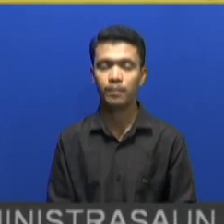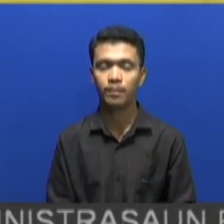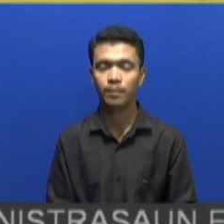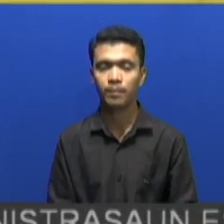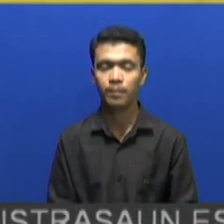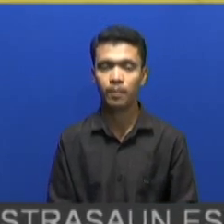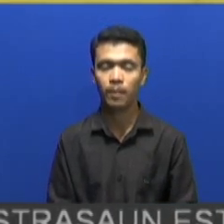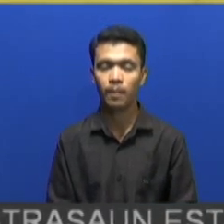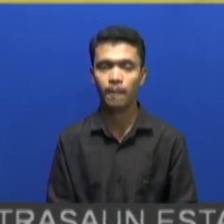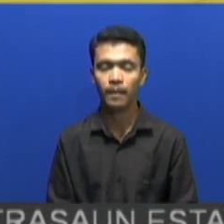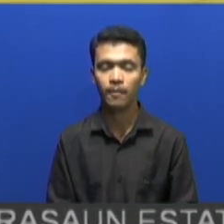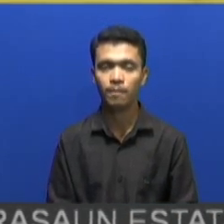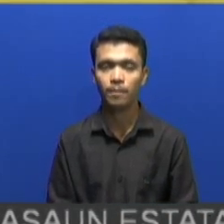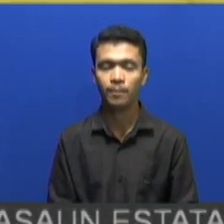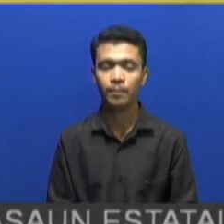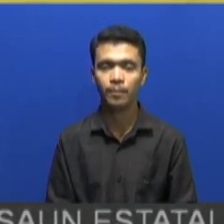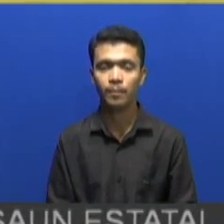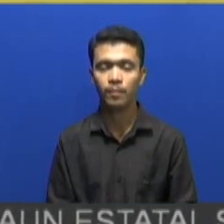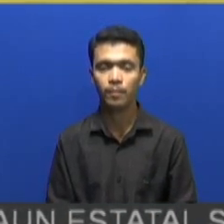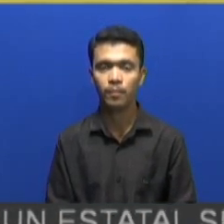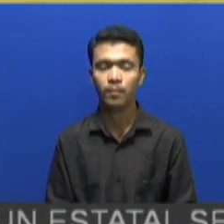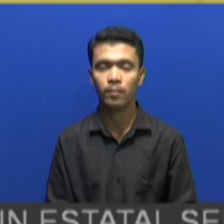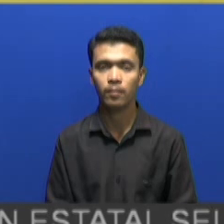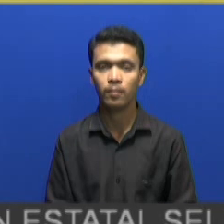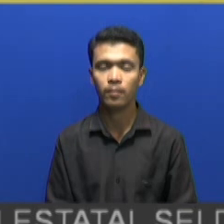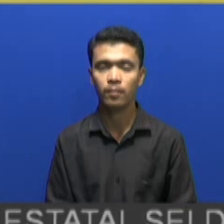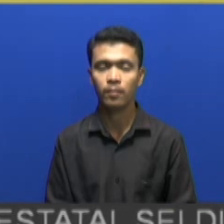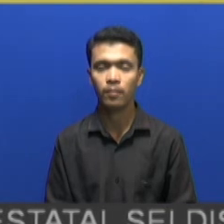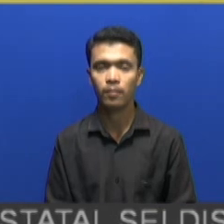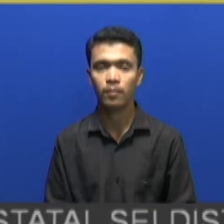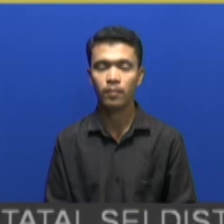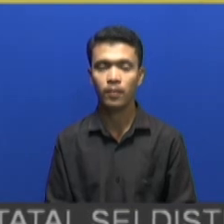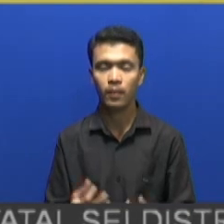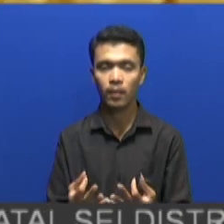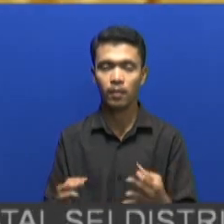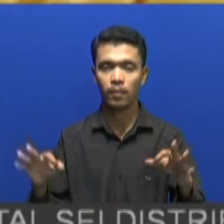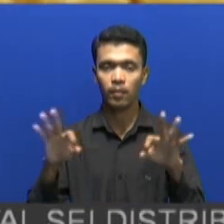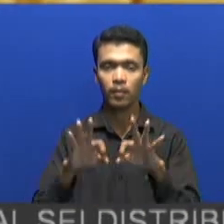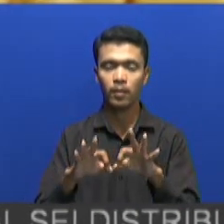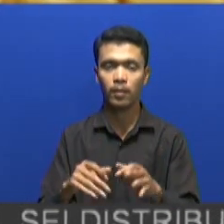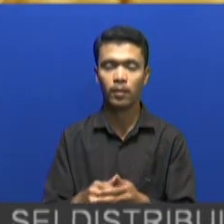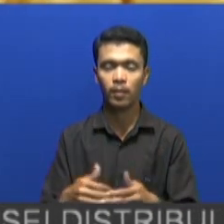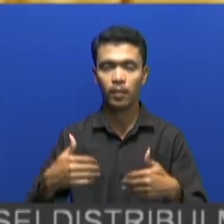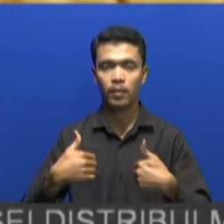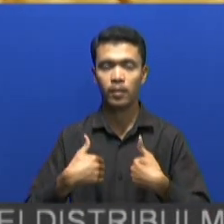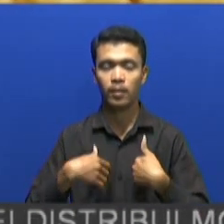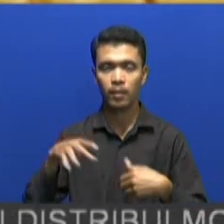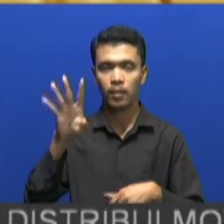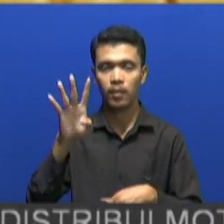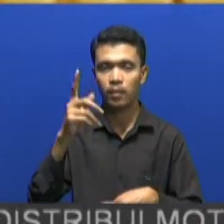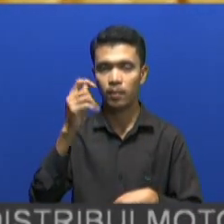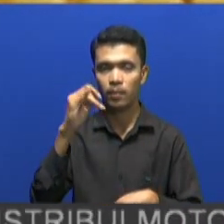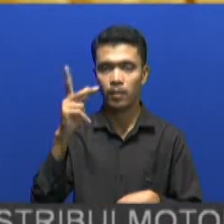di sistema digitalizasaun ne a importante. E a aplicação RAT nebe TIC